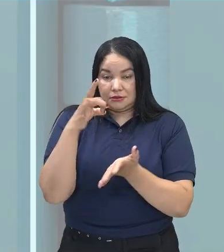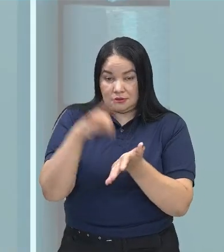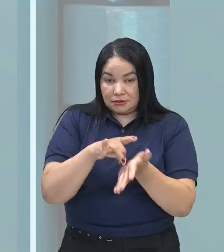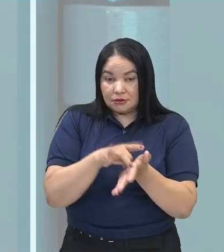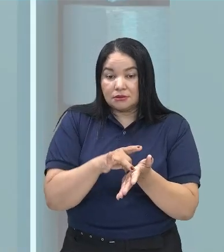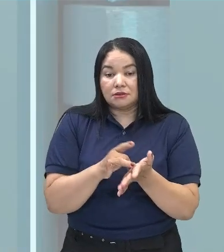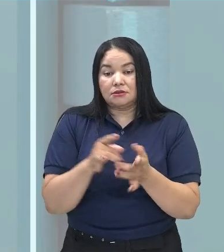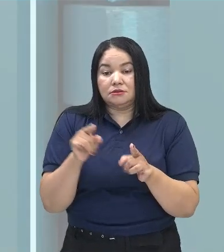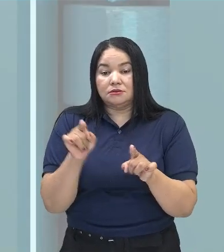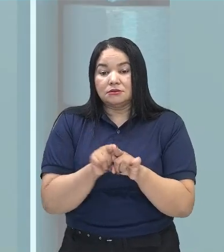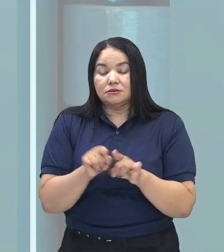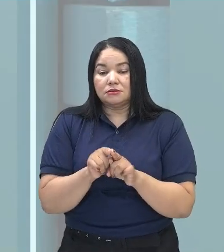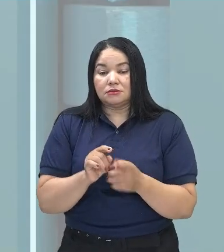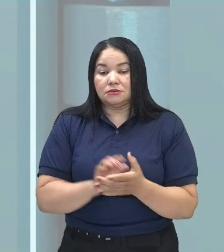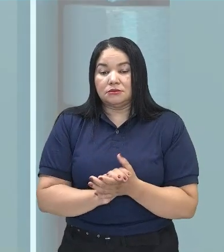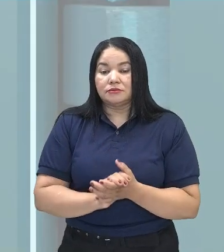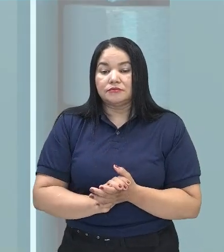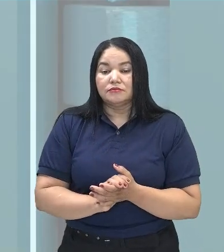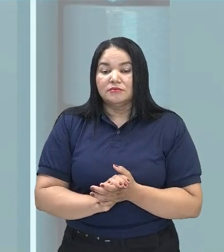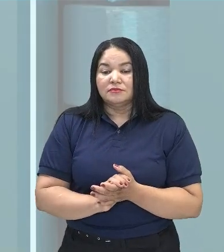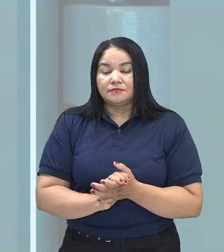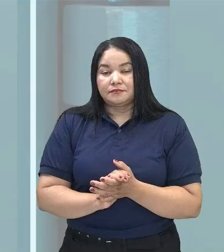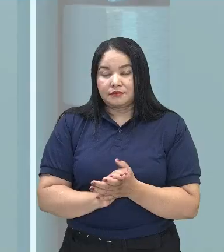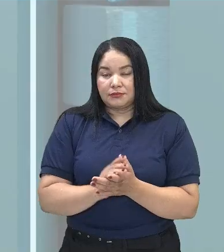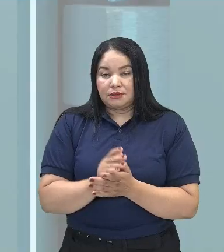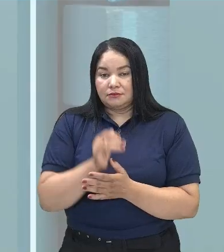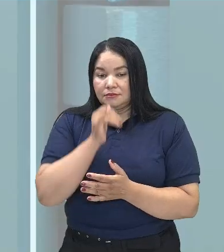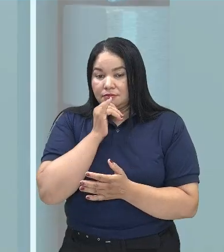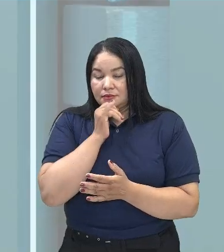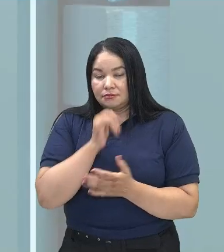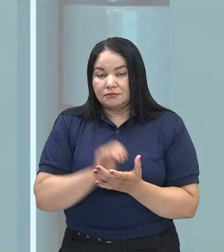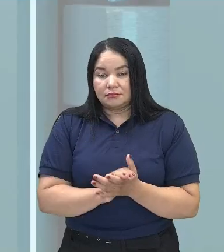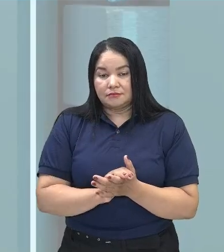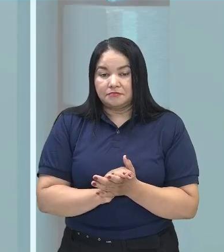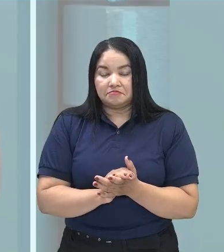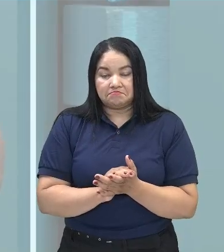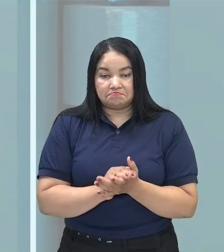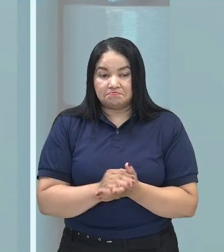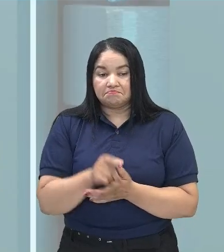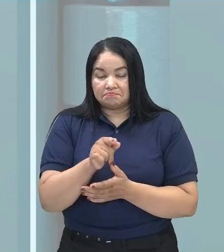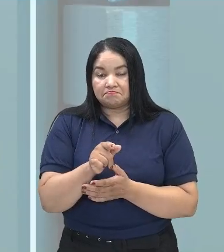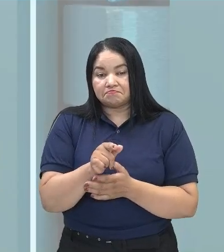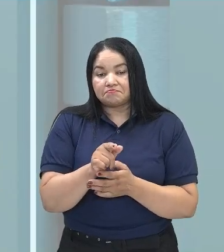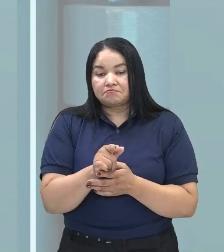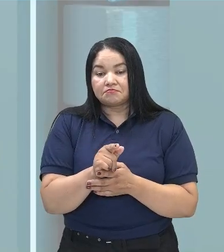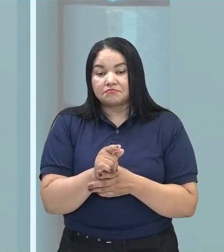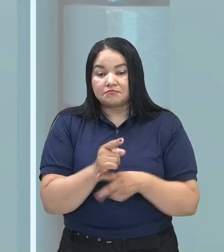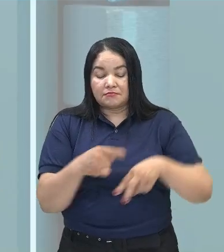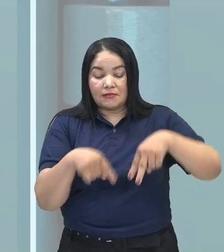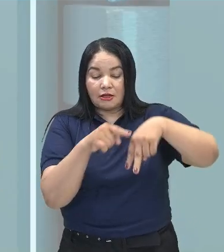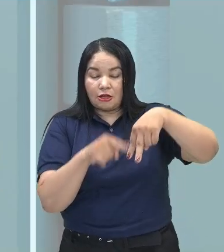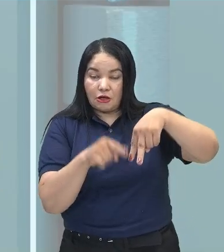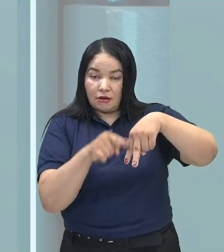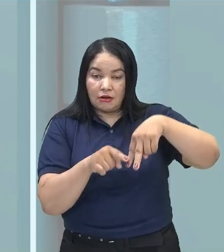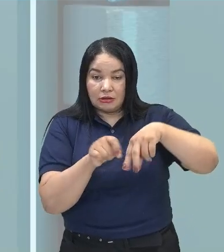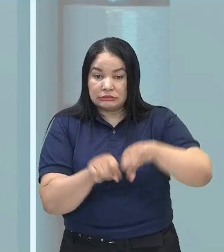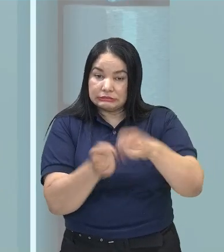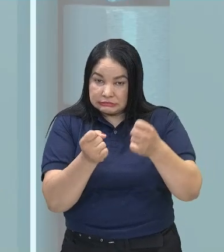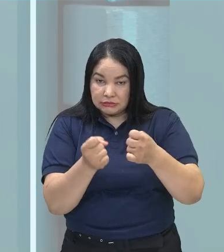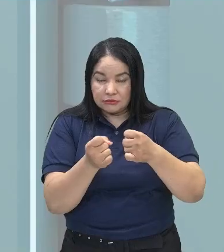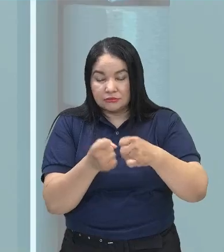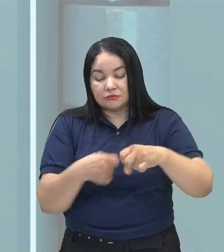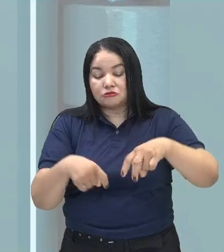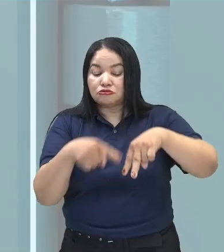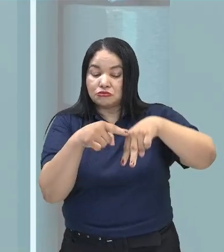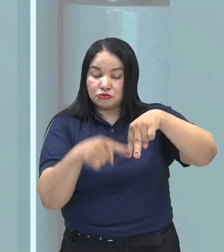mesmo. Quando eu falo ele quebrou a perna, eu estou falando de uma